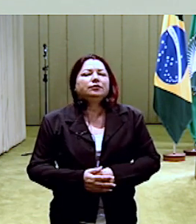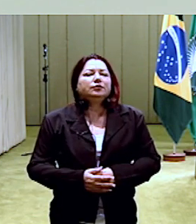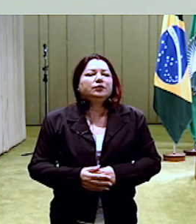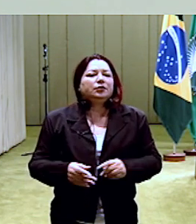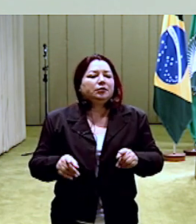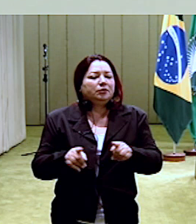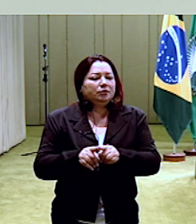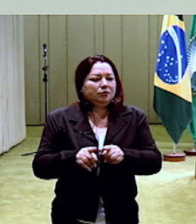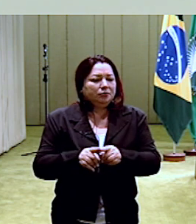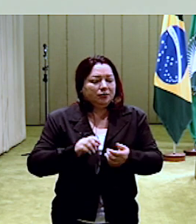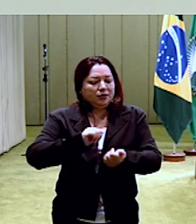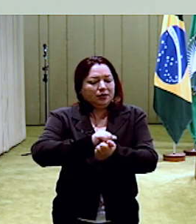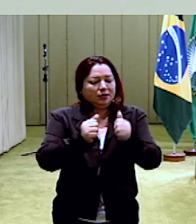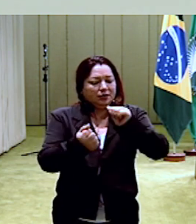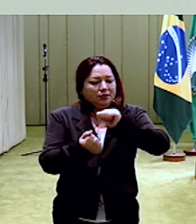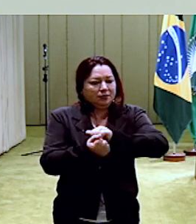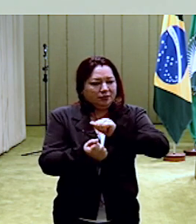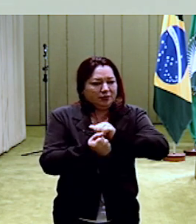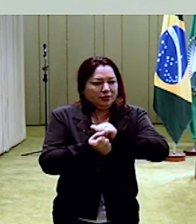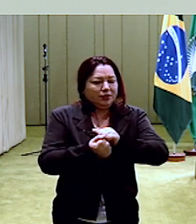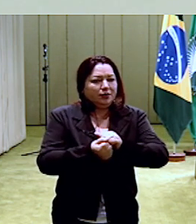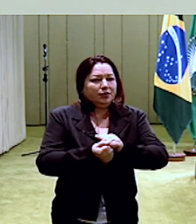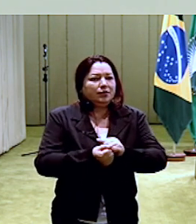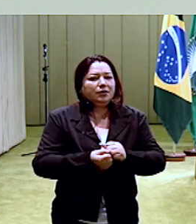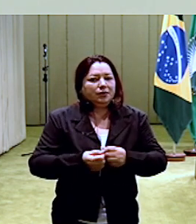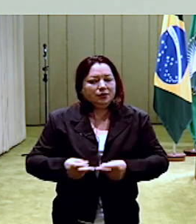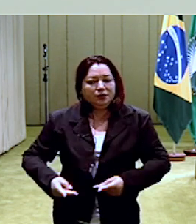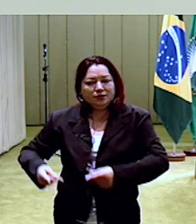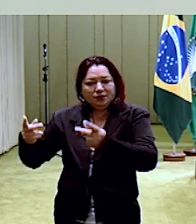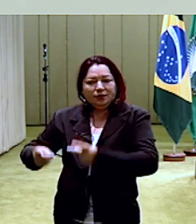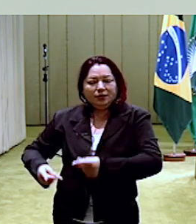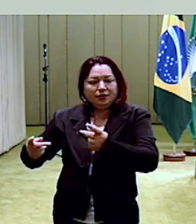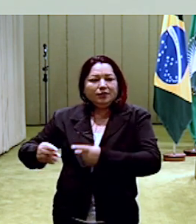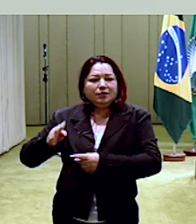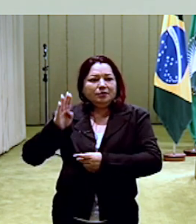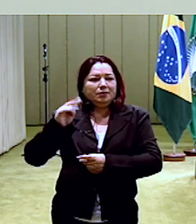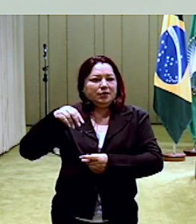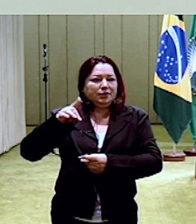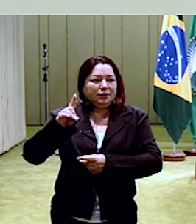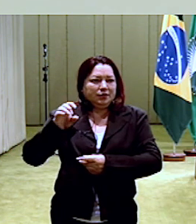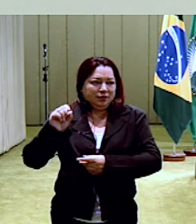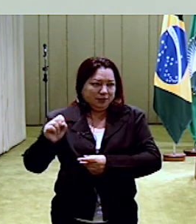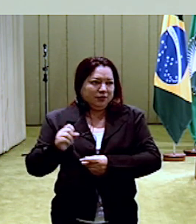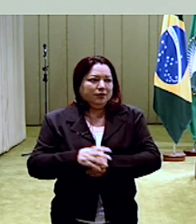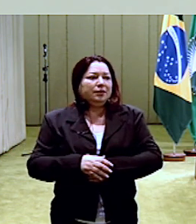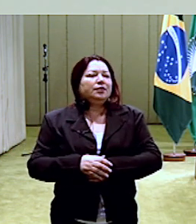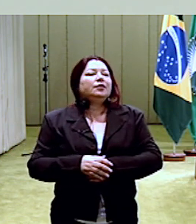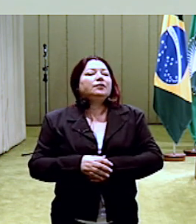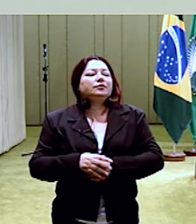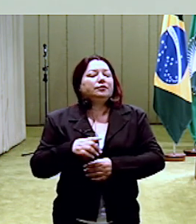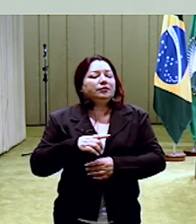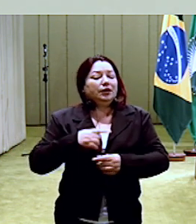à adequação do modelo de exportação do BNDES. A gente teria que entrar em muitos detalhes aqui,